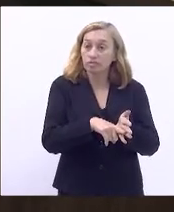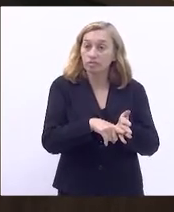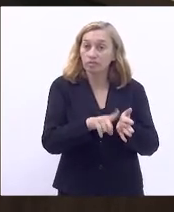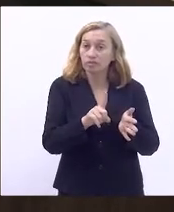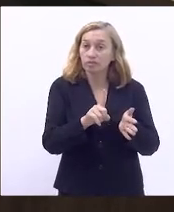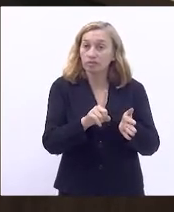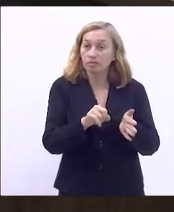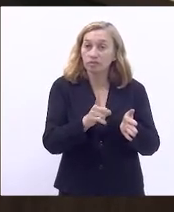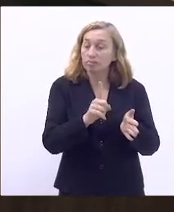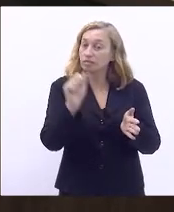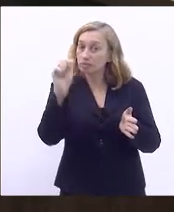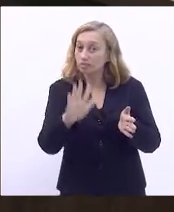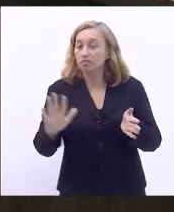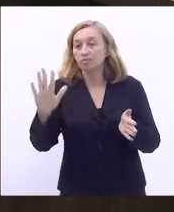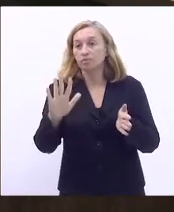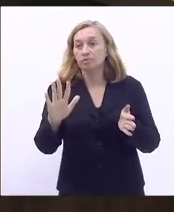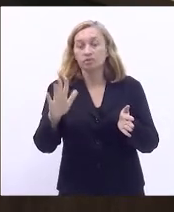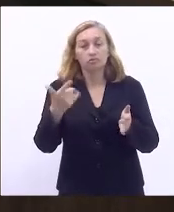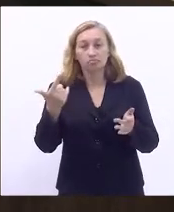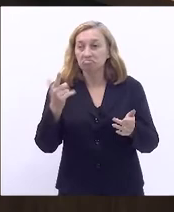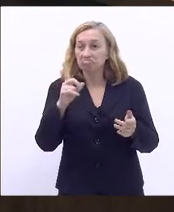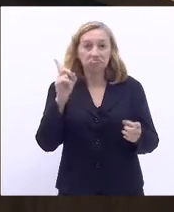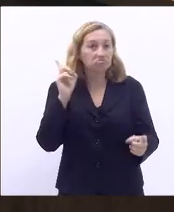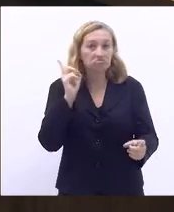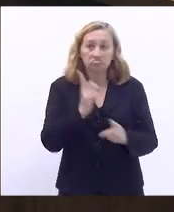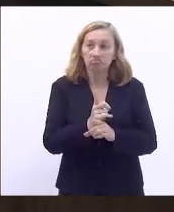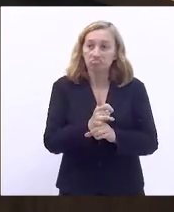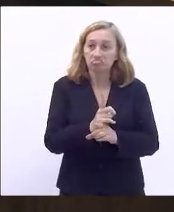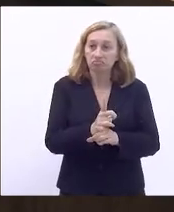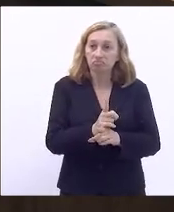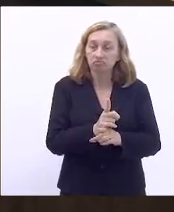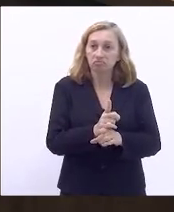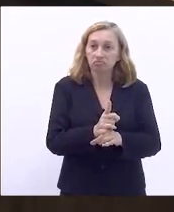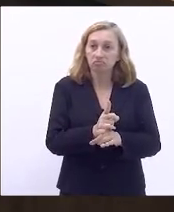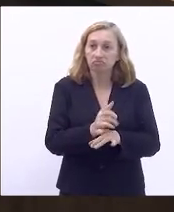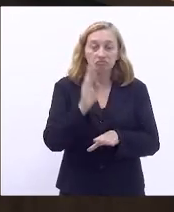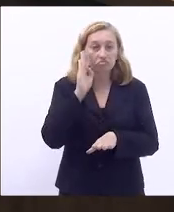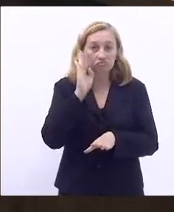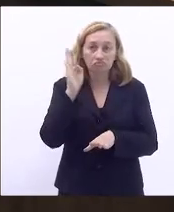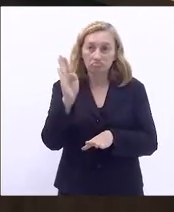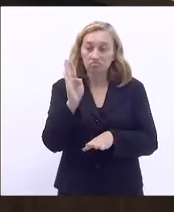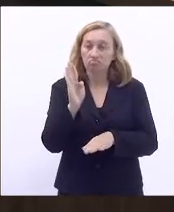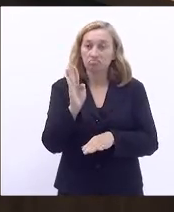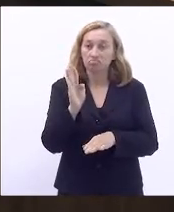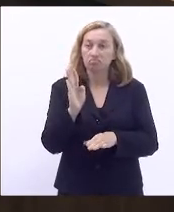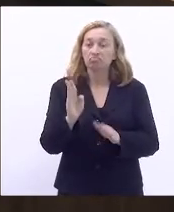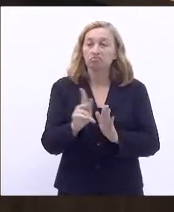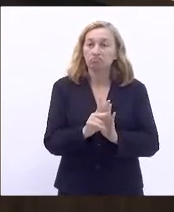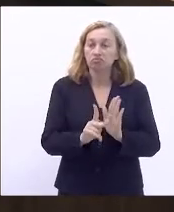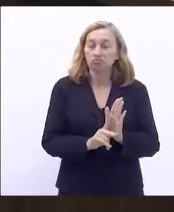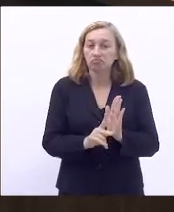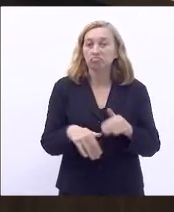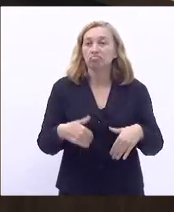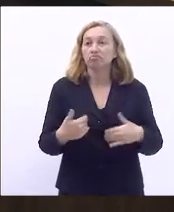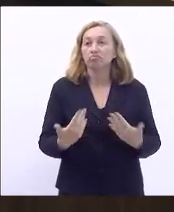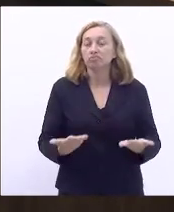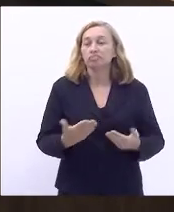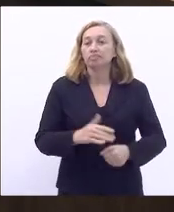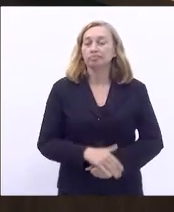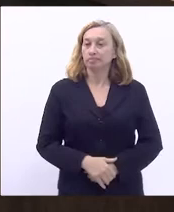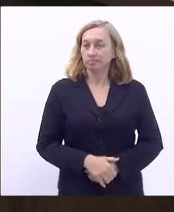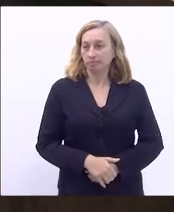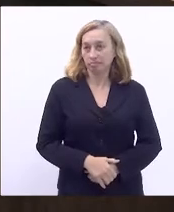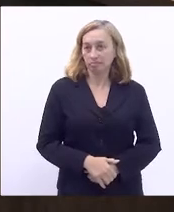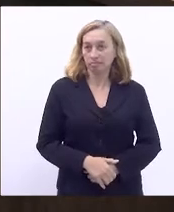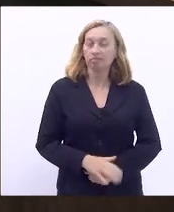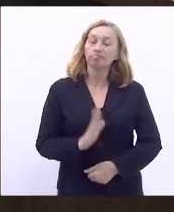não consegui descobrir a especificidade do projeto. Eu